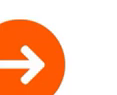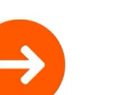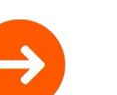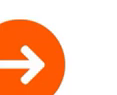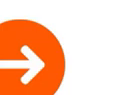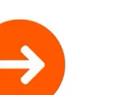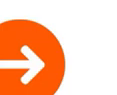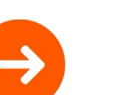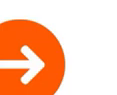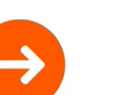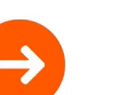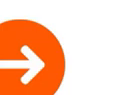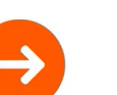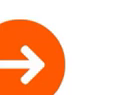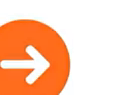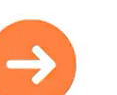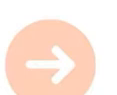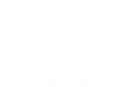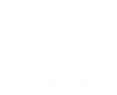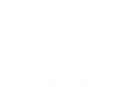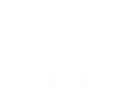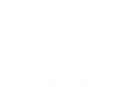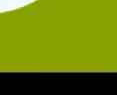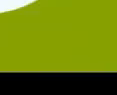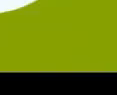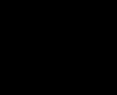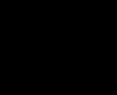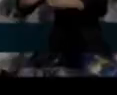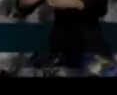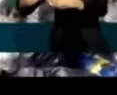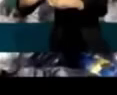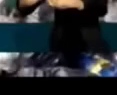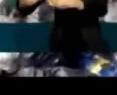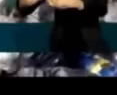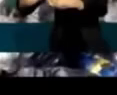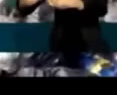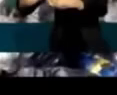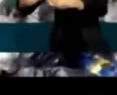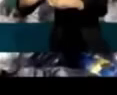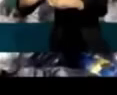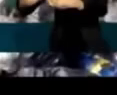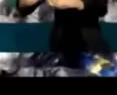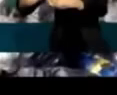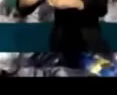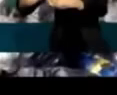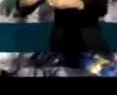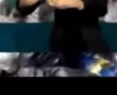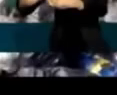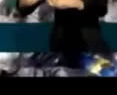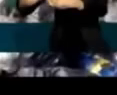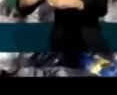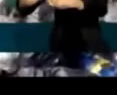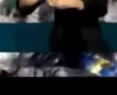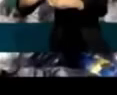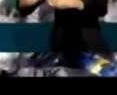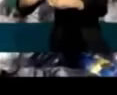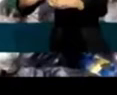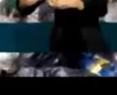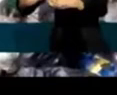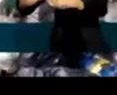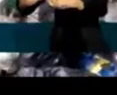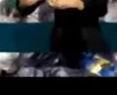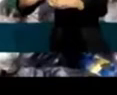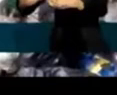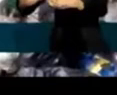ciências olha só é um casamento muito bacana Tá bom então para isso eu vou transmitir esse vídeozinho aqui para você agora